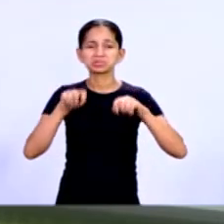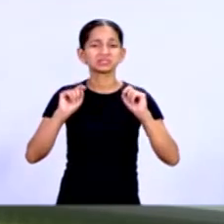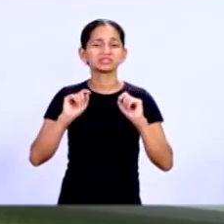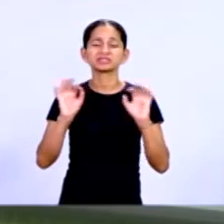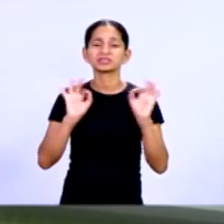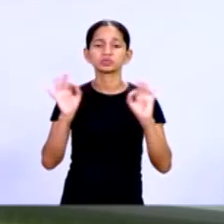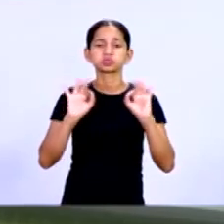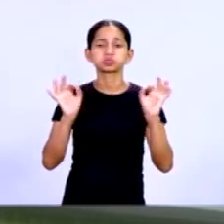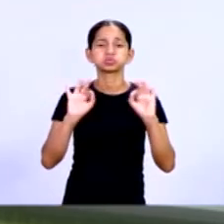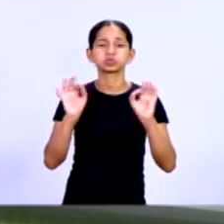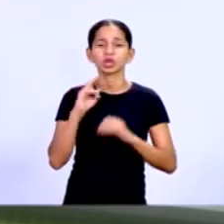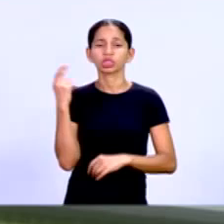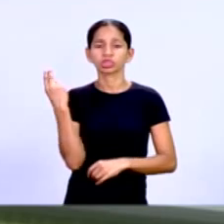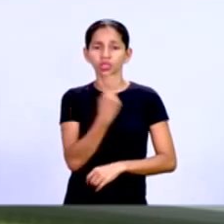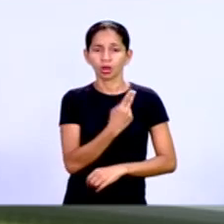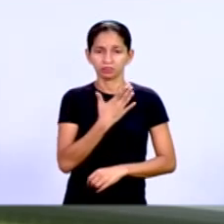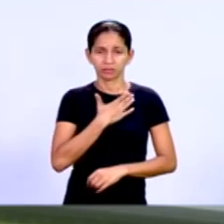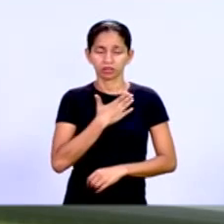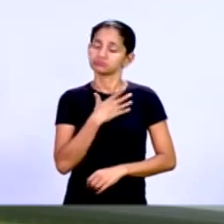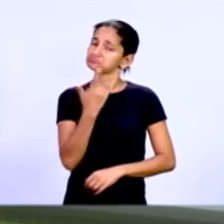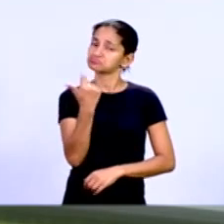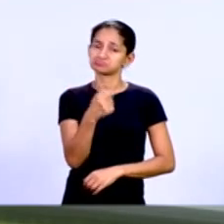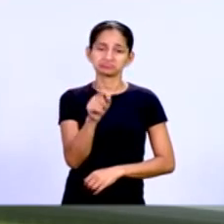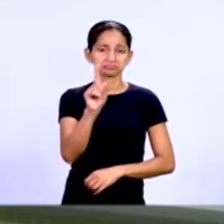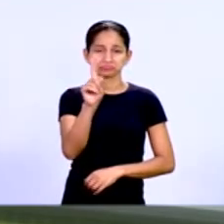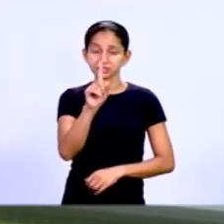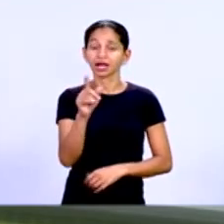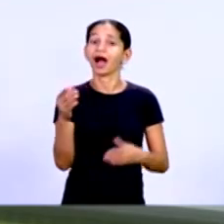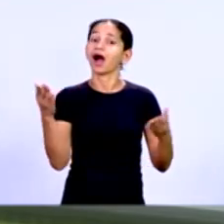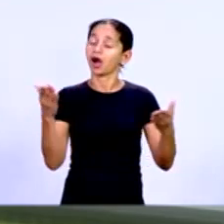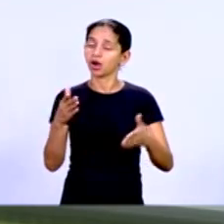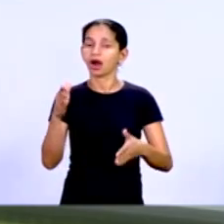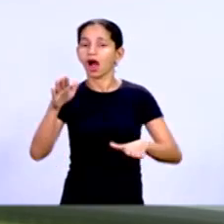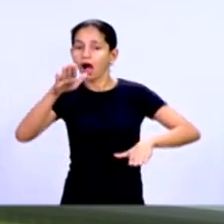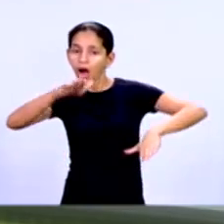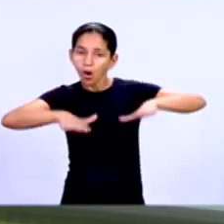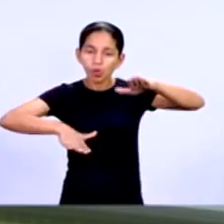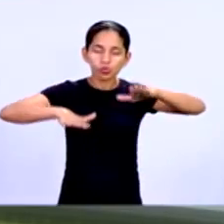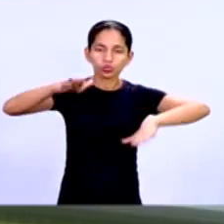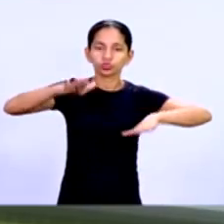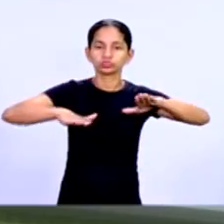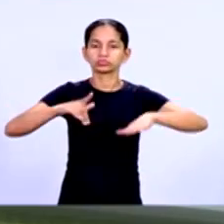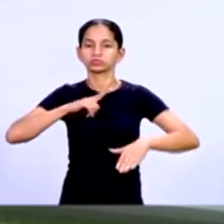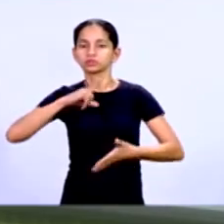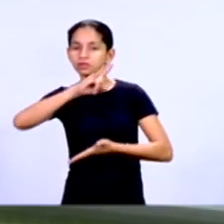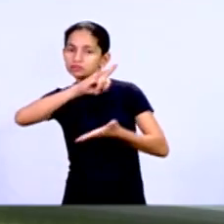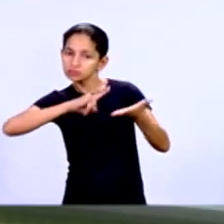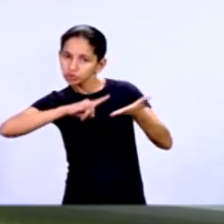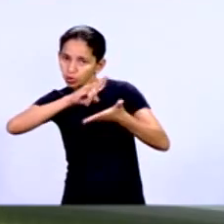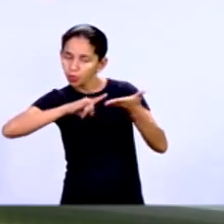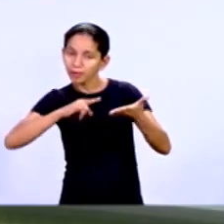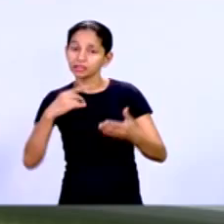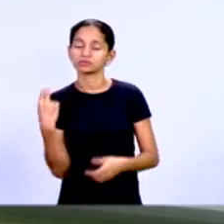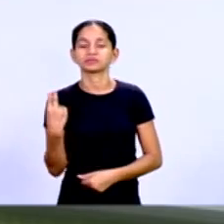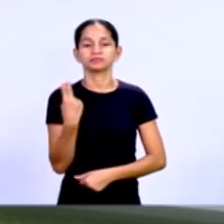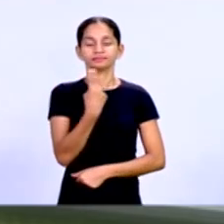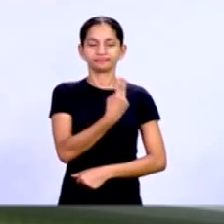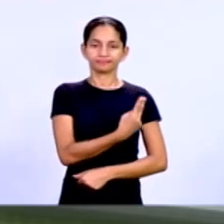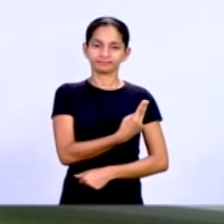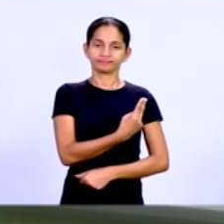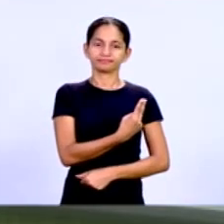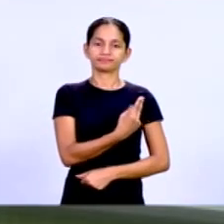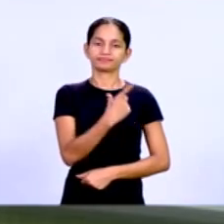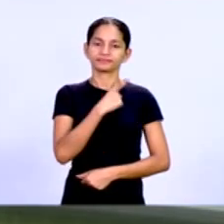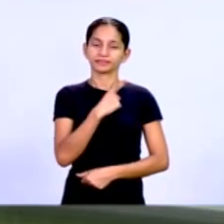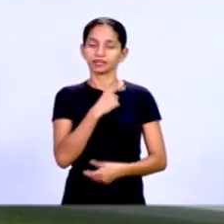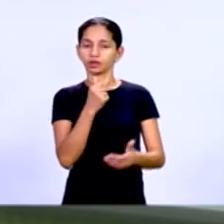é nominativa para mim, né? Agora existe a documentação intermediária nisso tudo, que vai um recibo de compra e